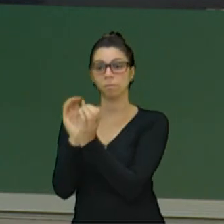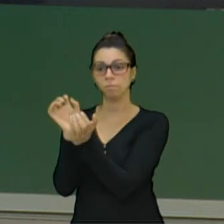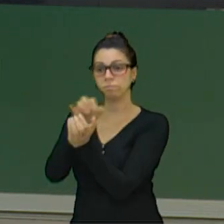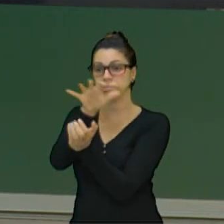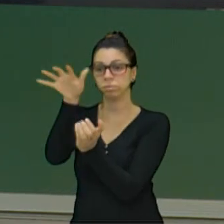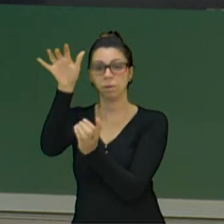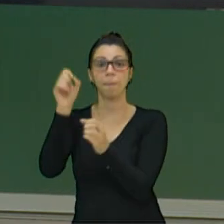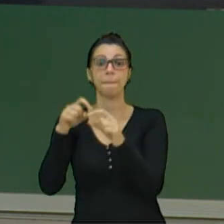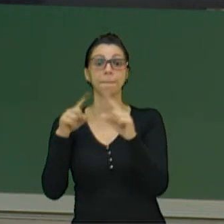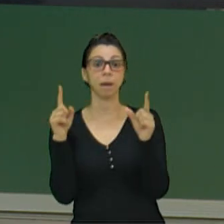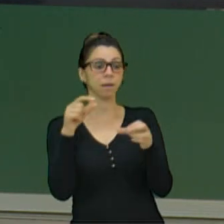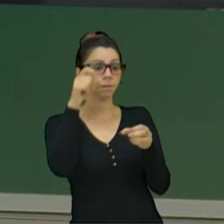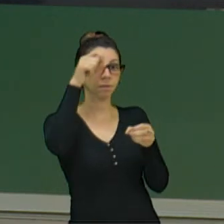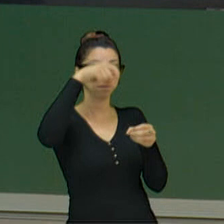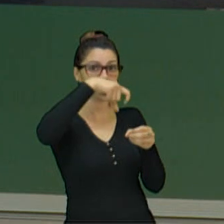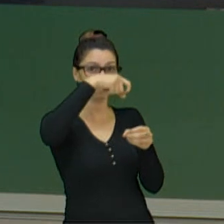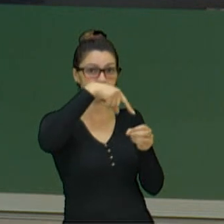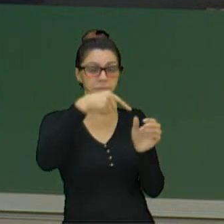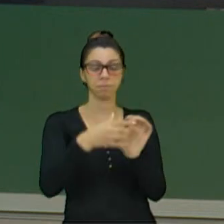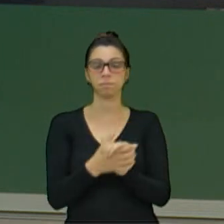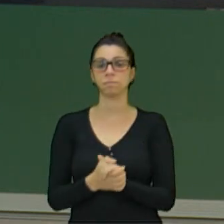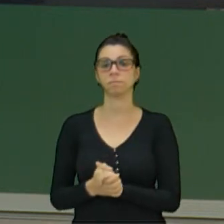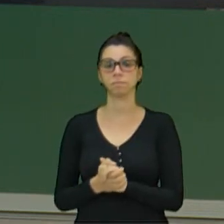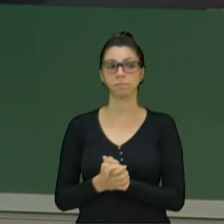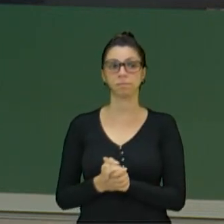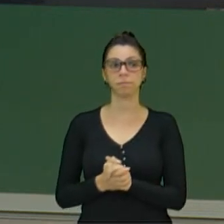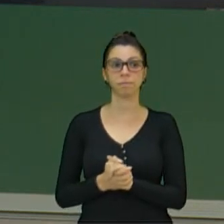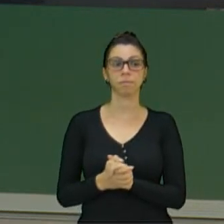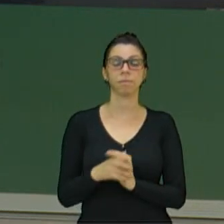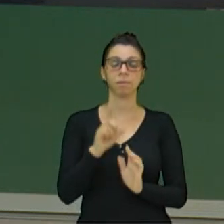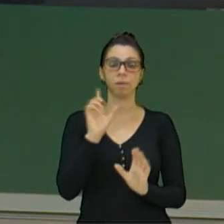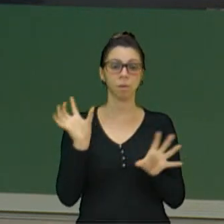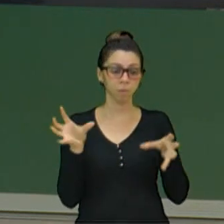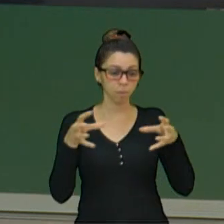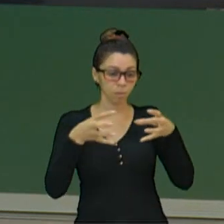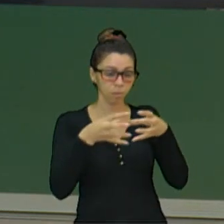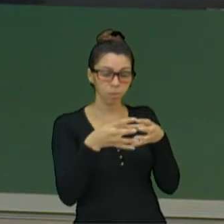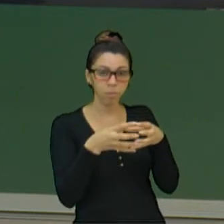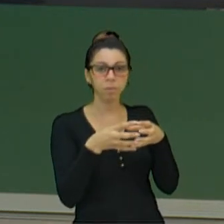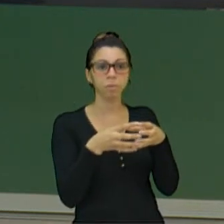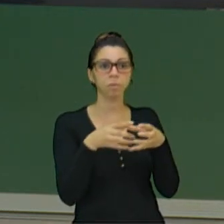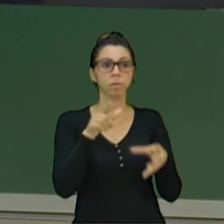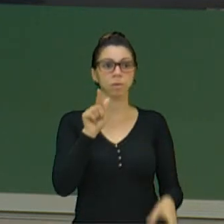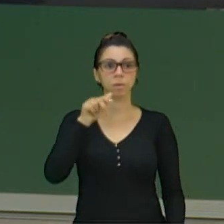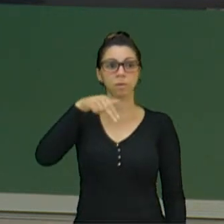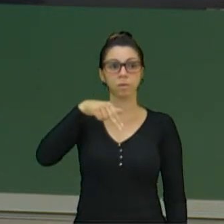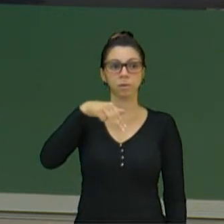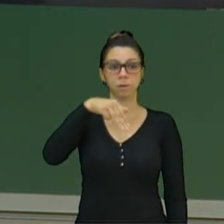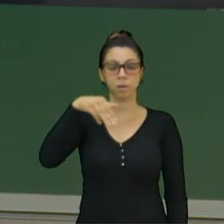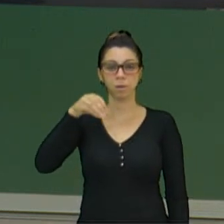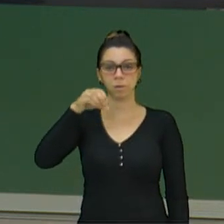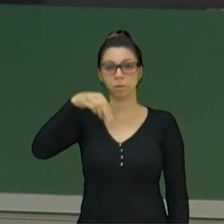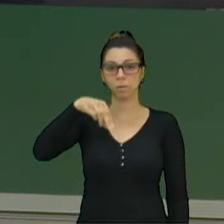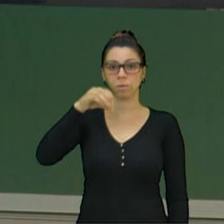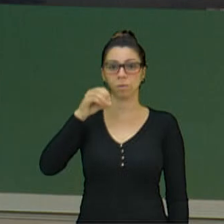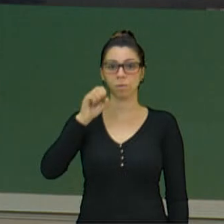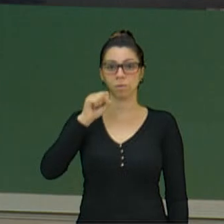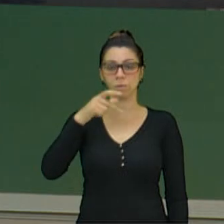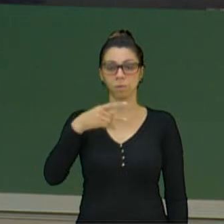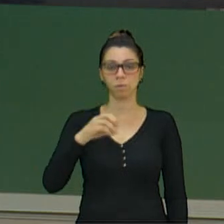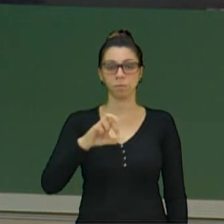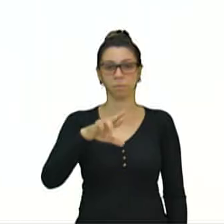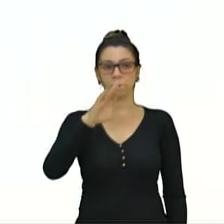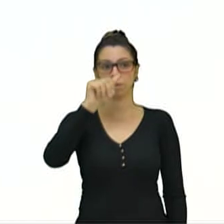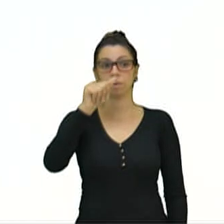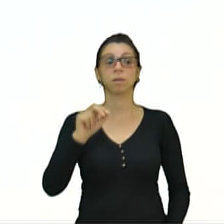com sementes. Essas plantas pertencem ao grupo das gimnospermas, que é o assunto dessa aula, e